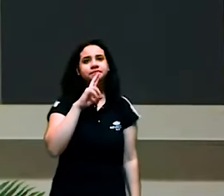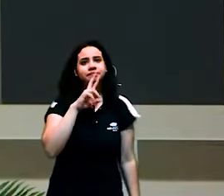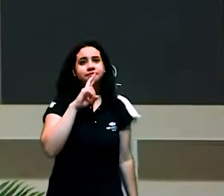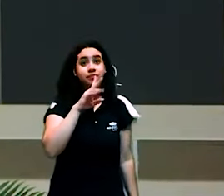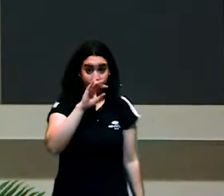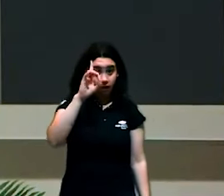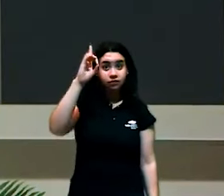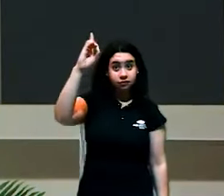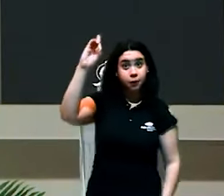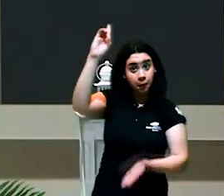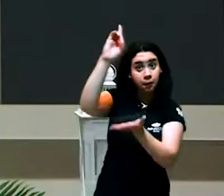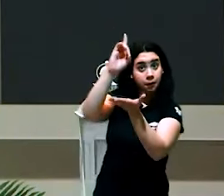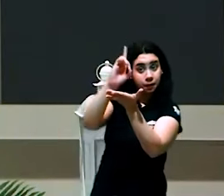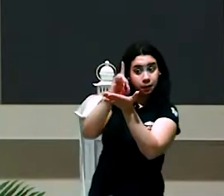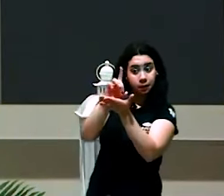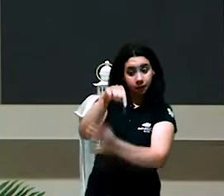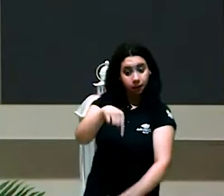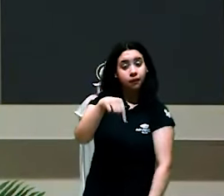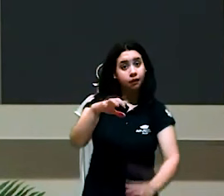Deus está aqui nesta noite.